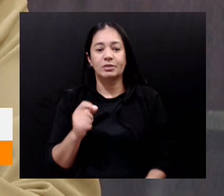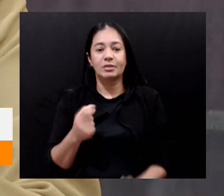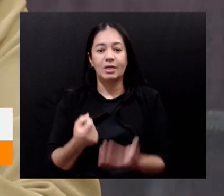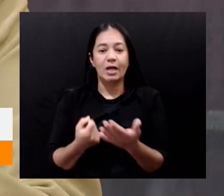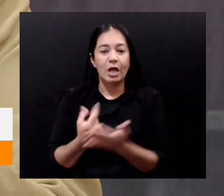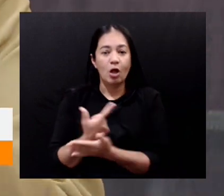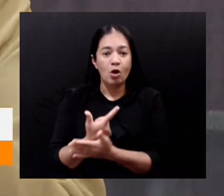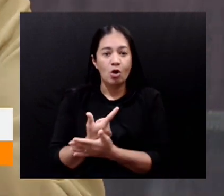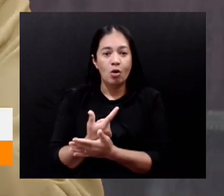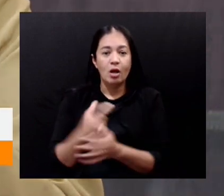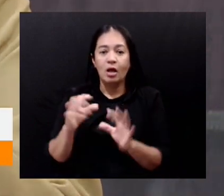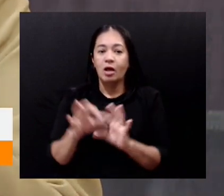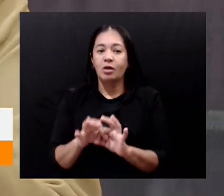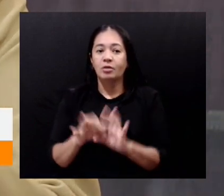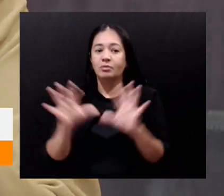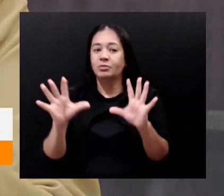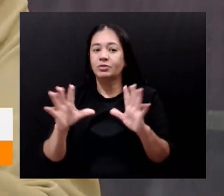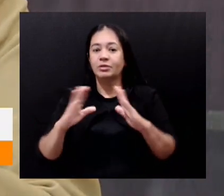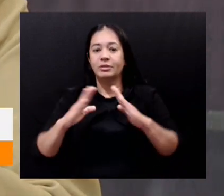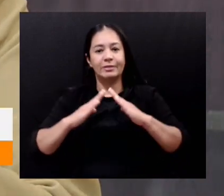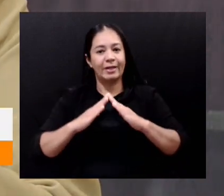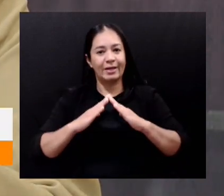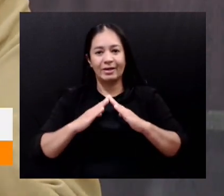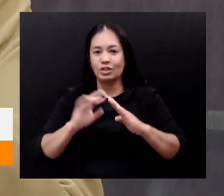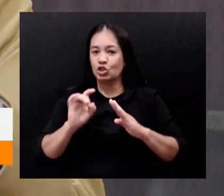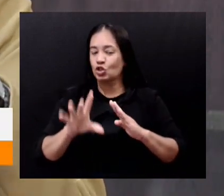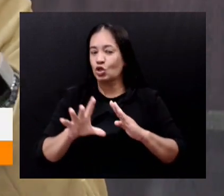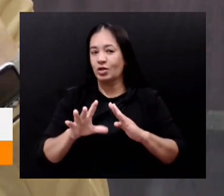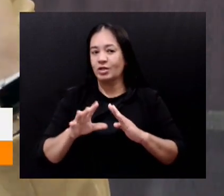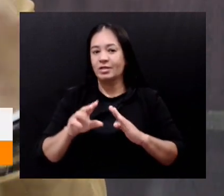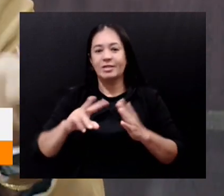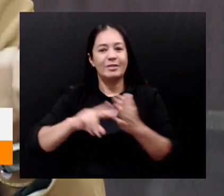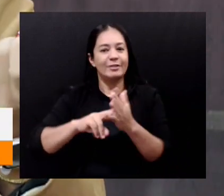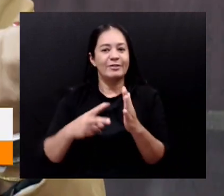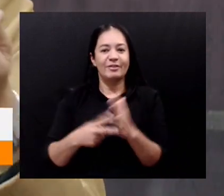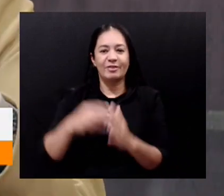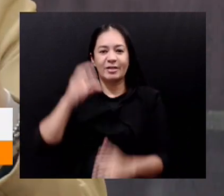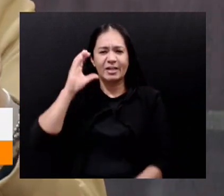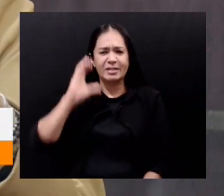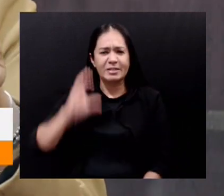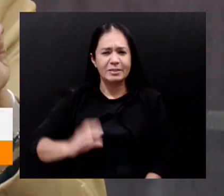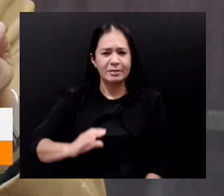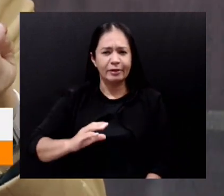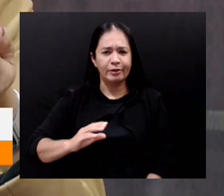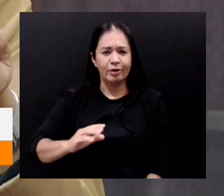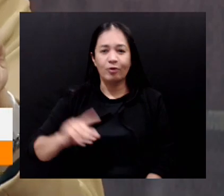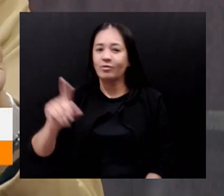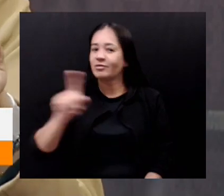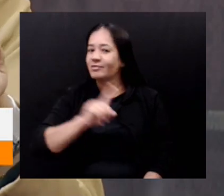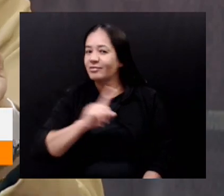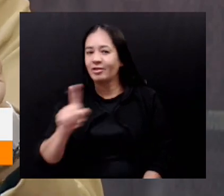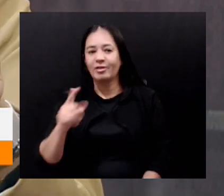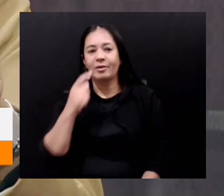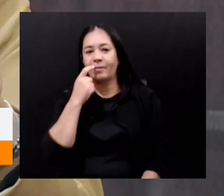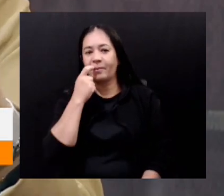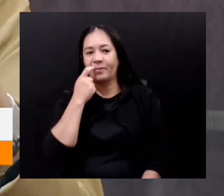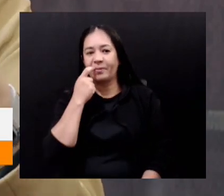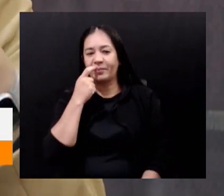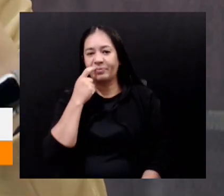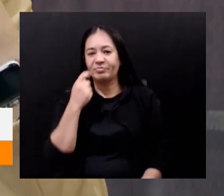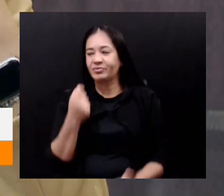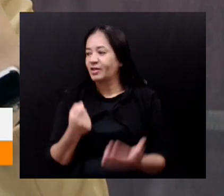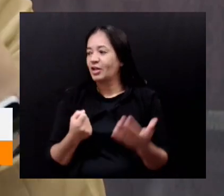de residência. Ele não é uma nacionalidade. Então, você não compra o imóvel e lhe dão um passaporte